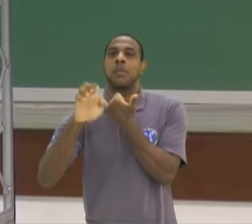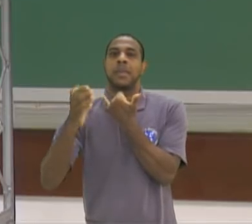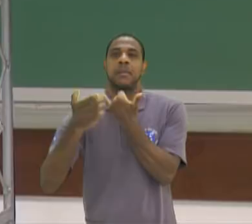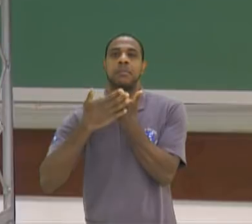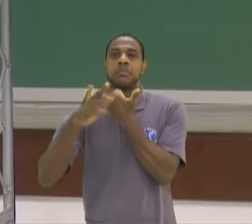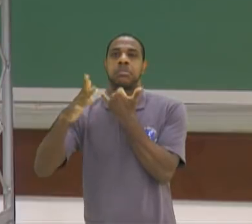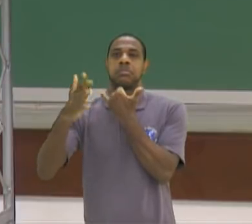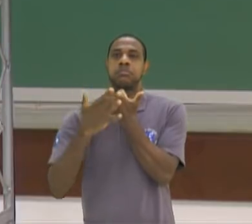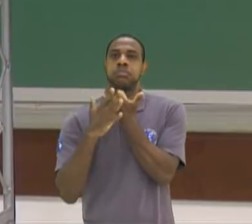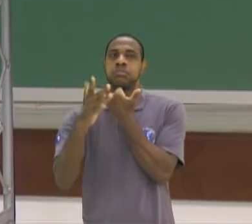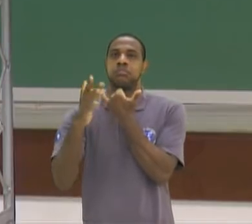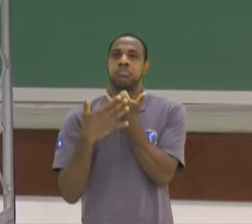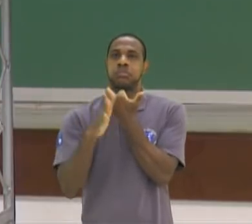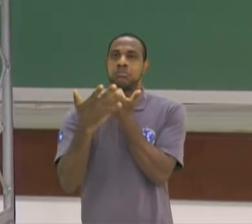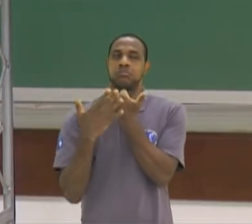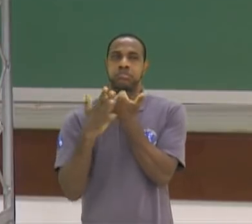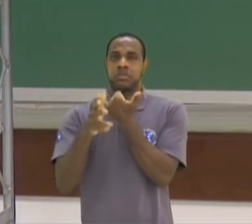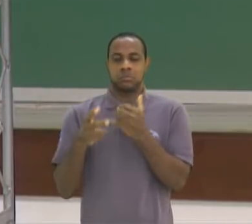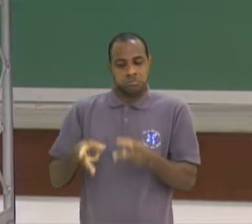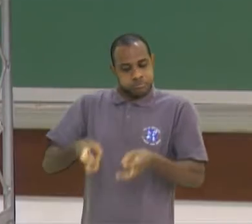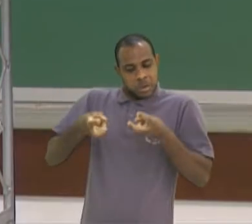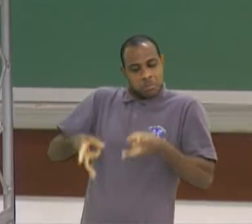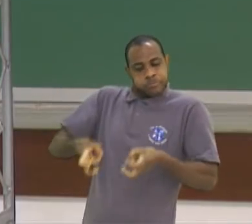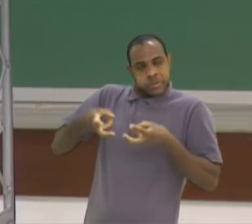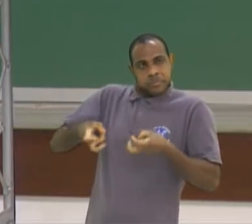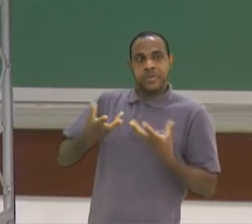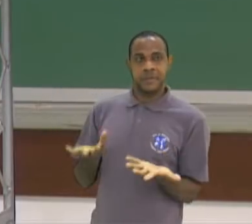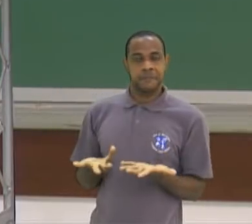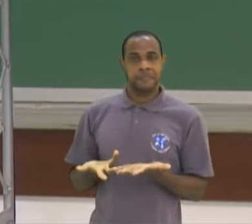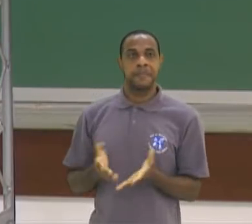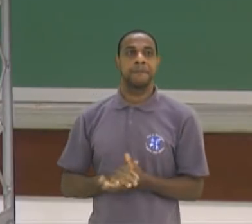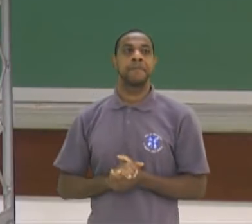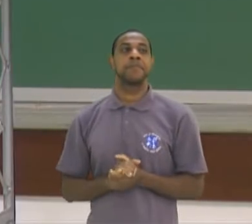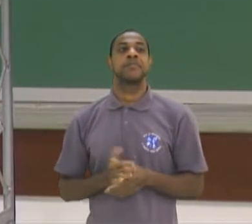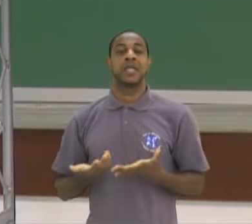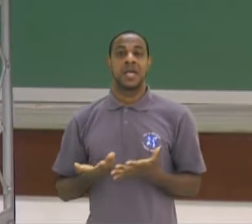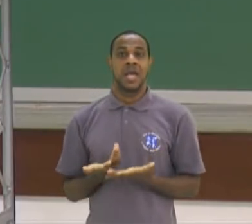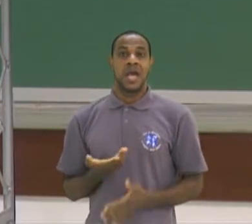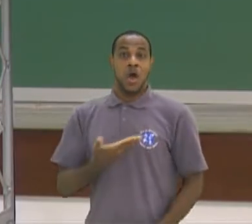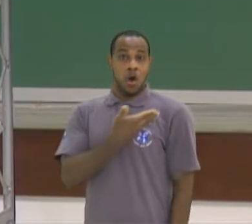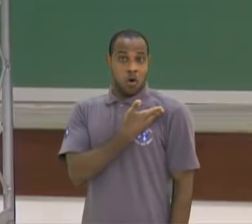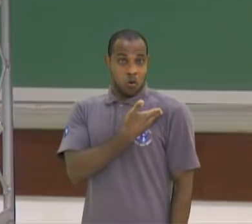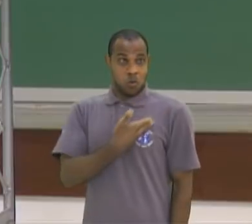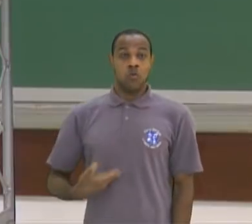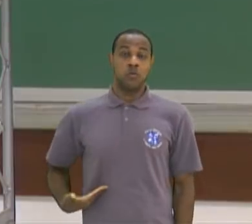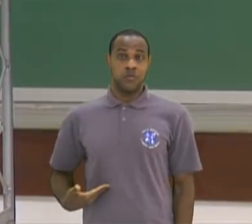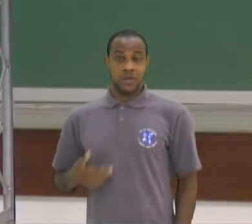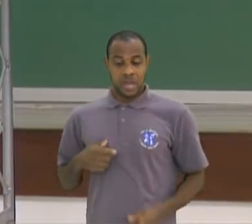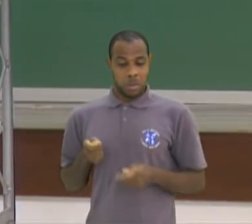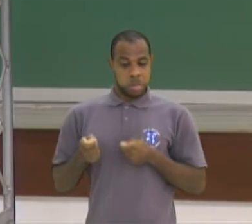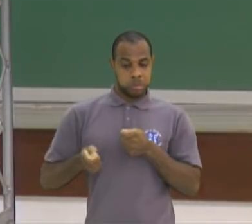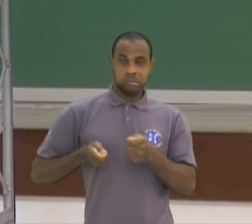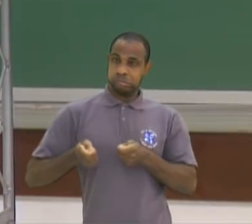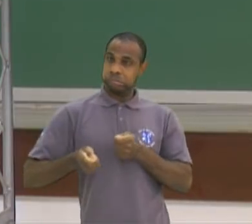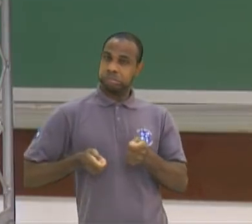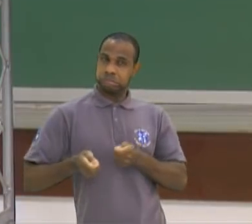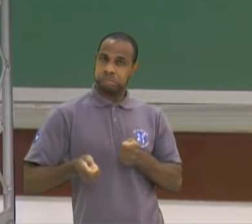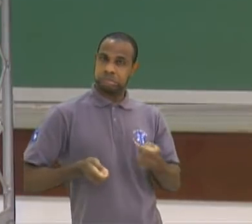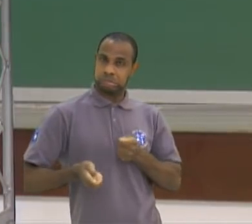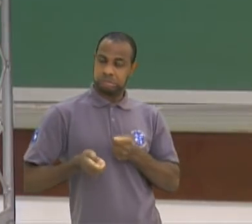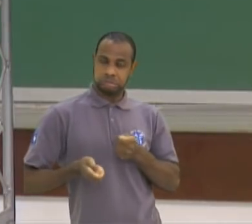pela mineração. Com o governo, então, o governo do Chile nesse período era controlado exatamente por